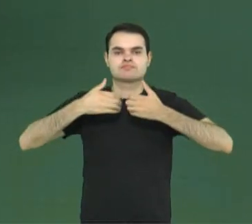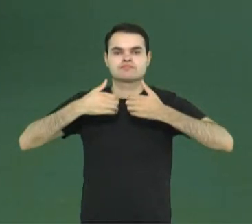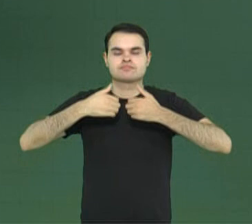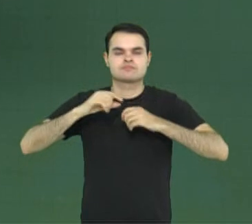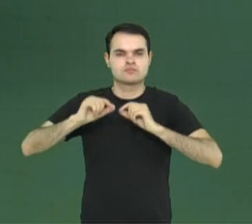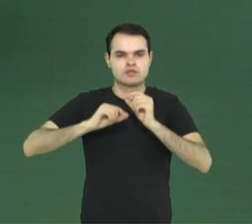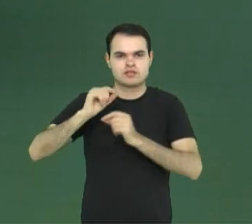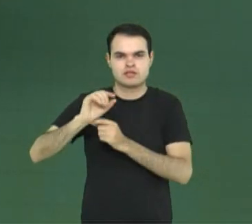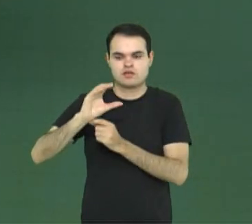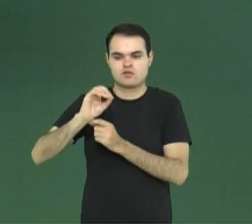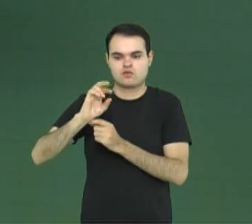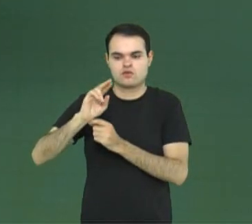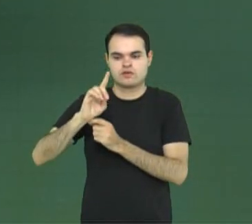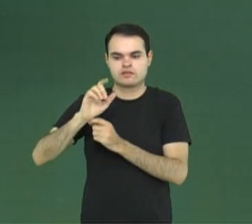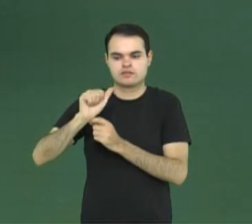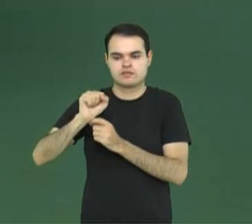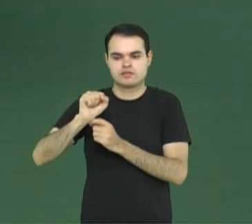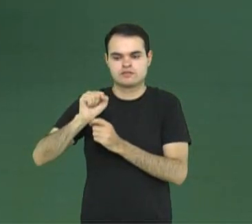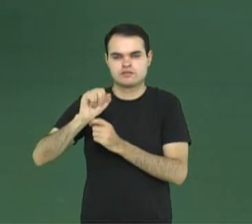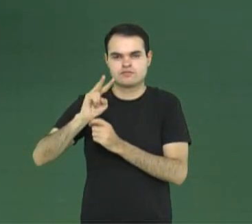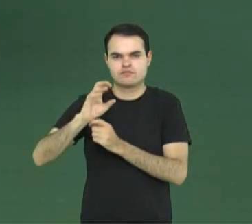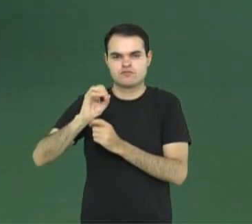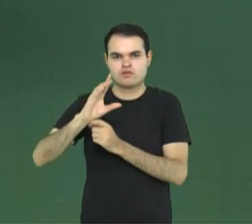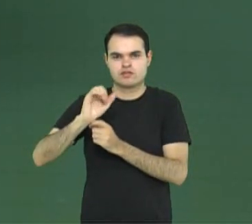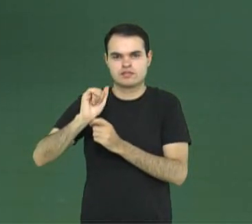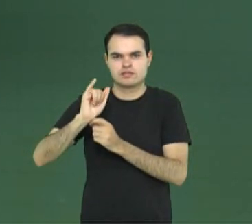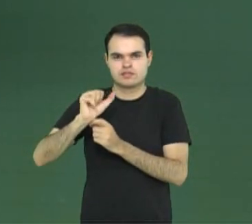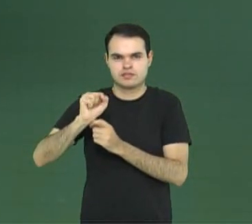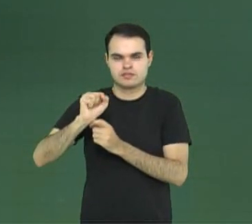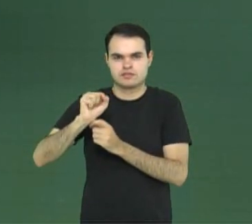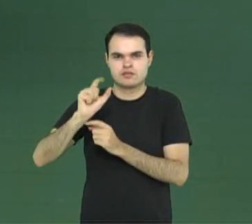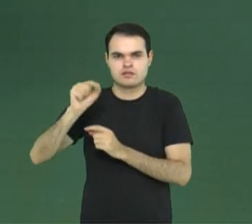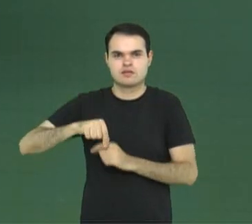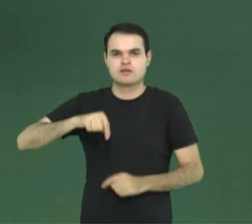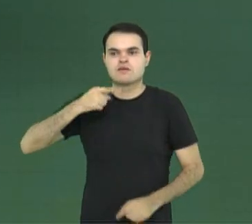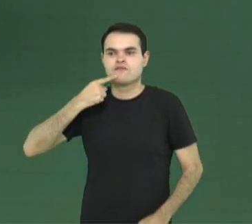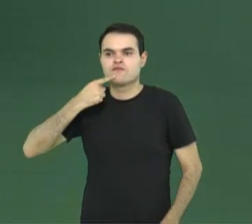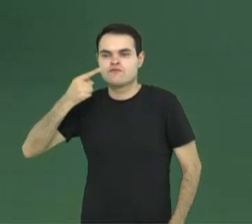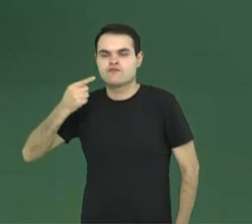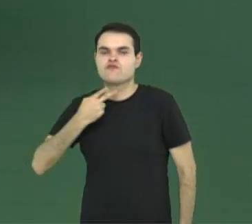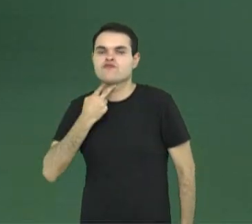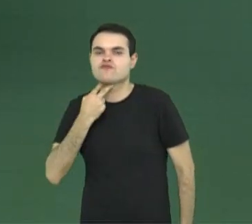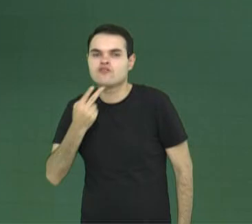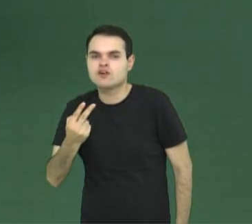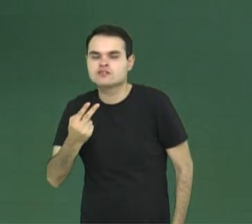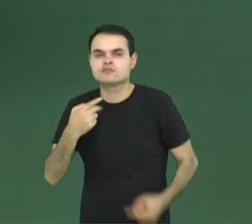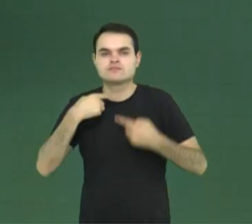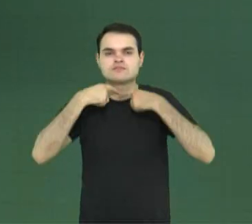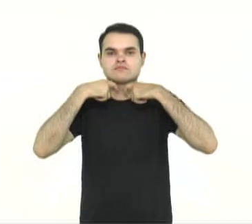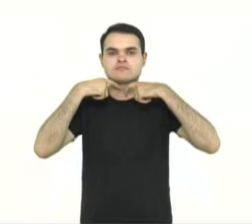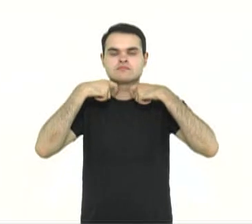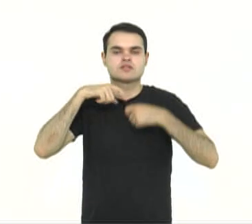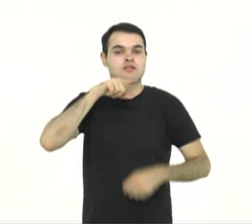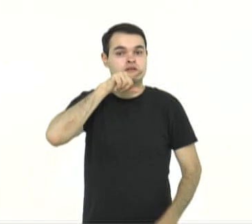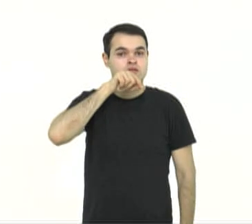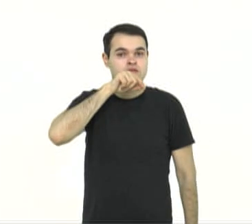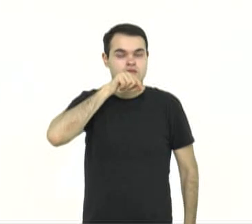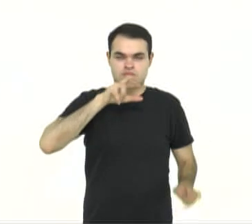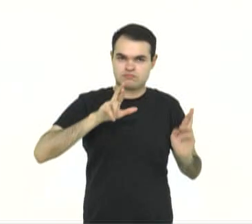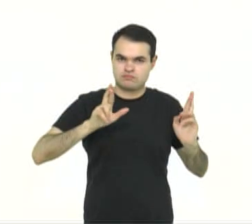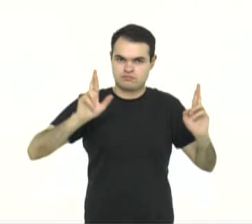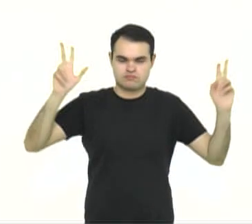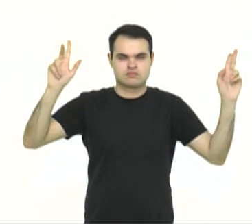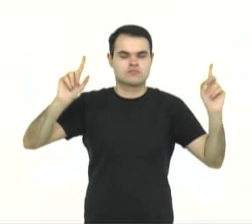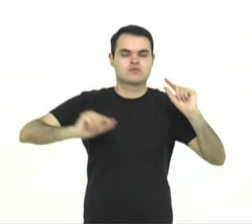vão ser responsáveis, quando ela tem um movimento, ela vai produzir o som, vai produzir a nossa voz. Nas aves, acontece de forma